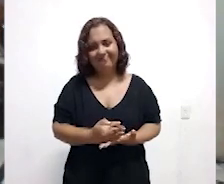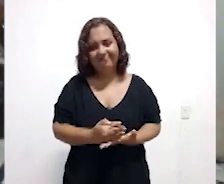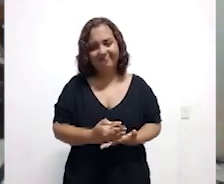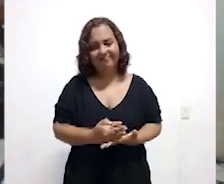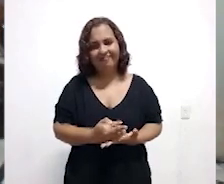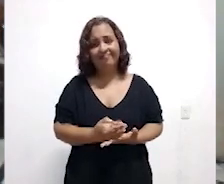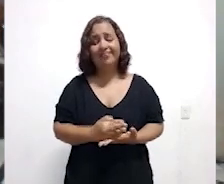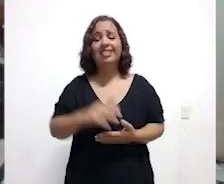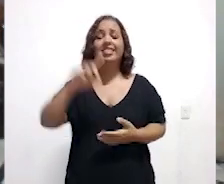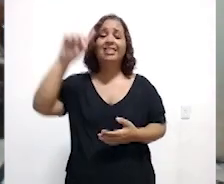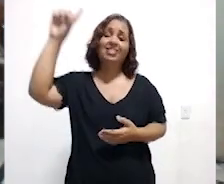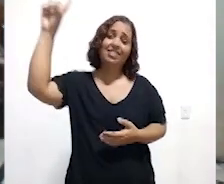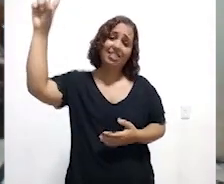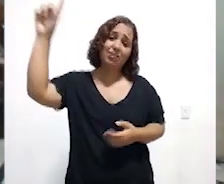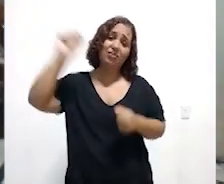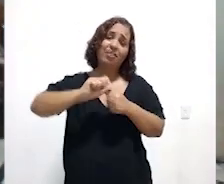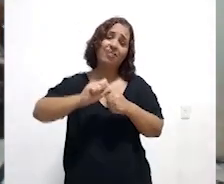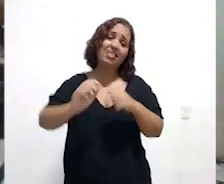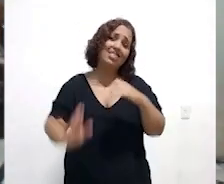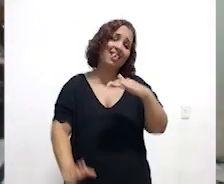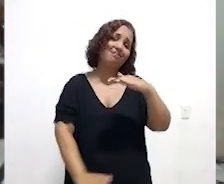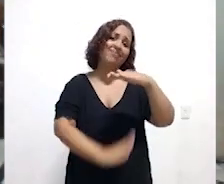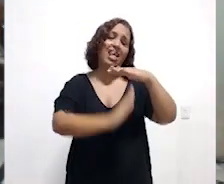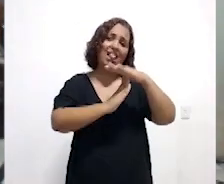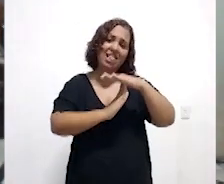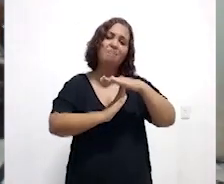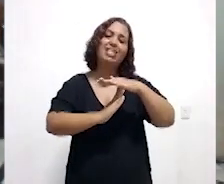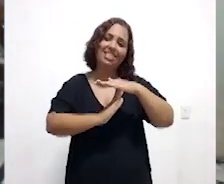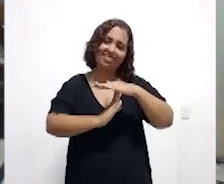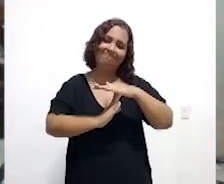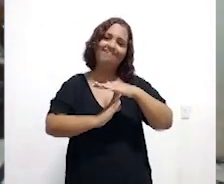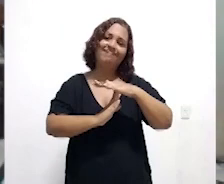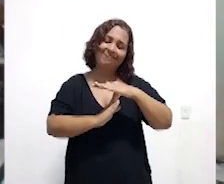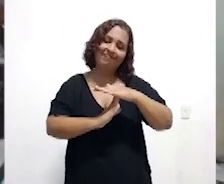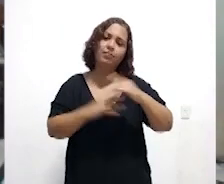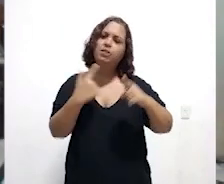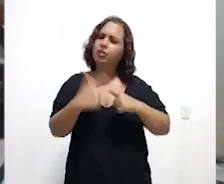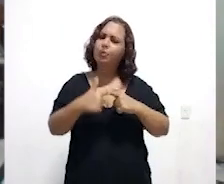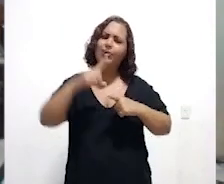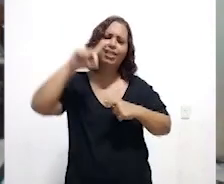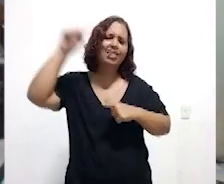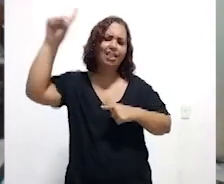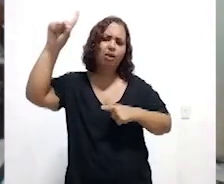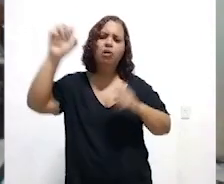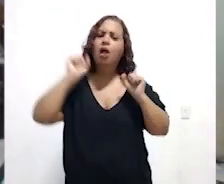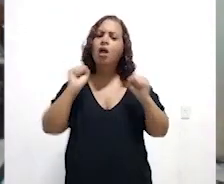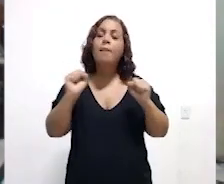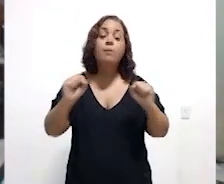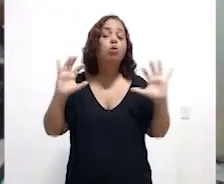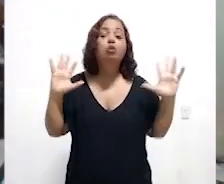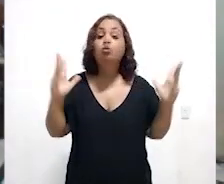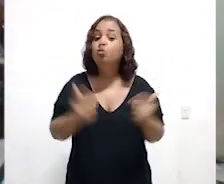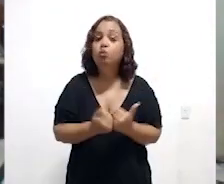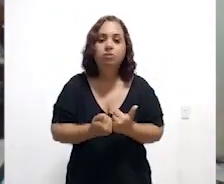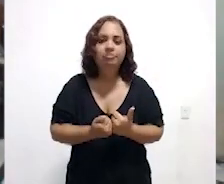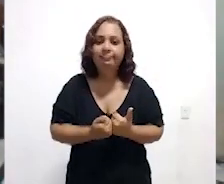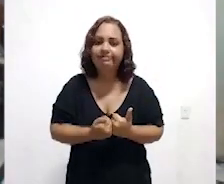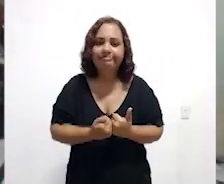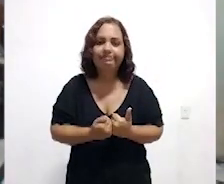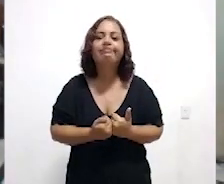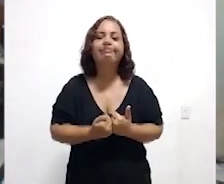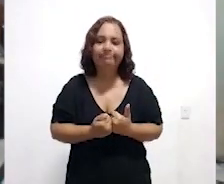Deus vai agir com limites. Porque Deus, ele pode tudo. Não é?